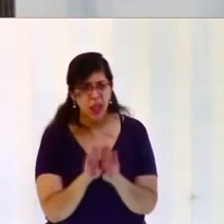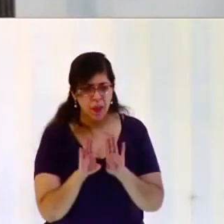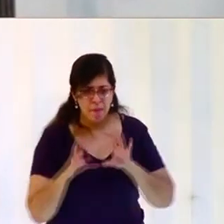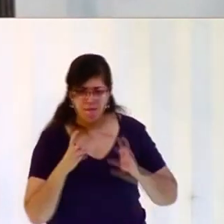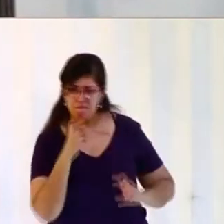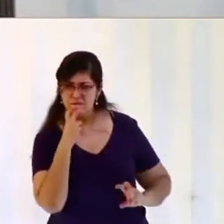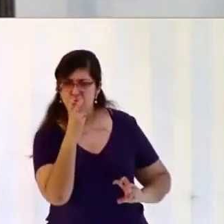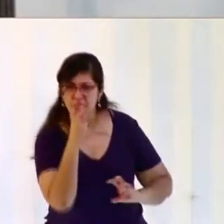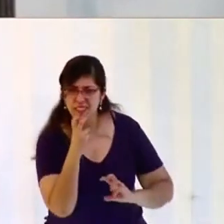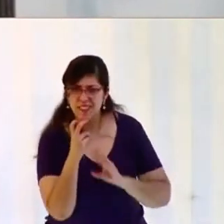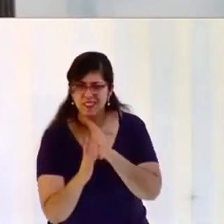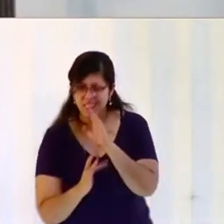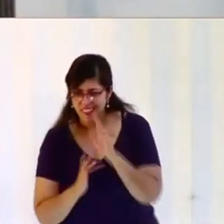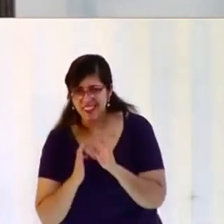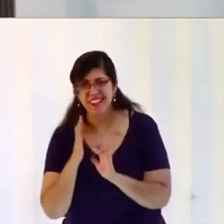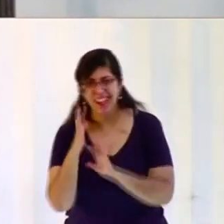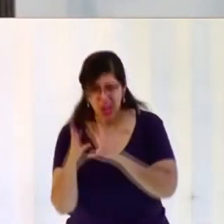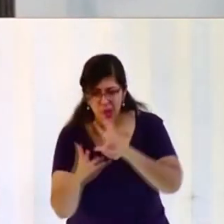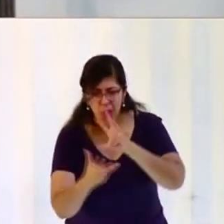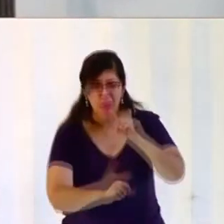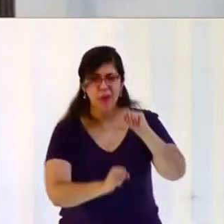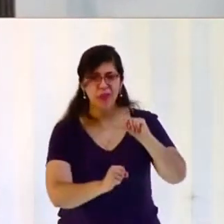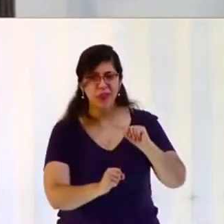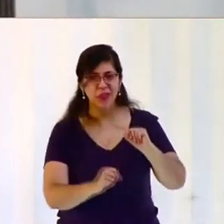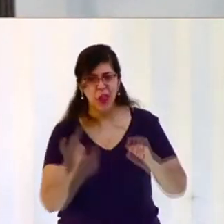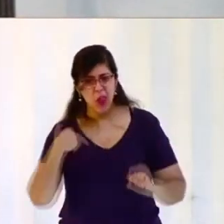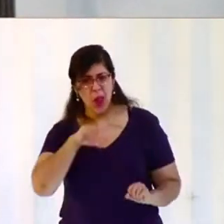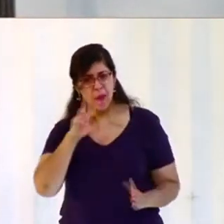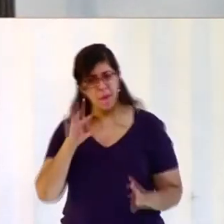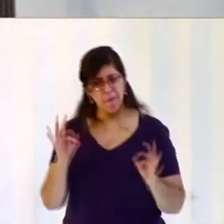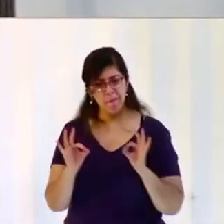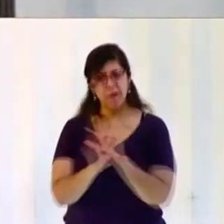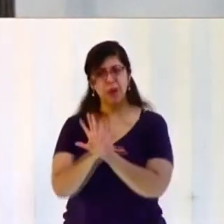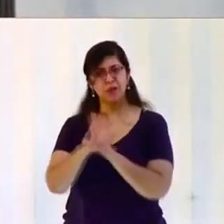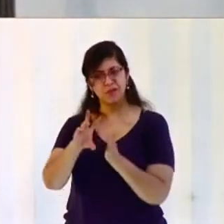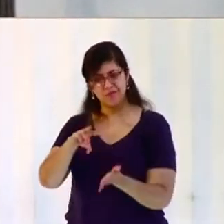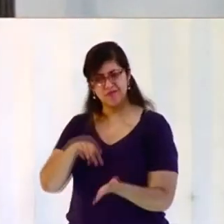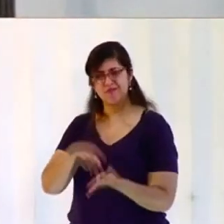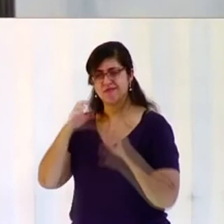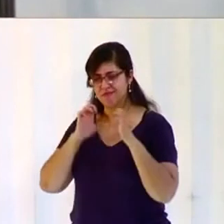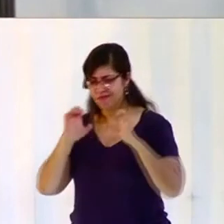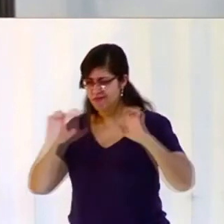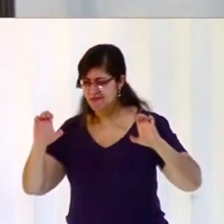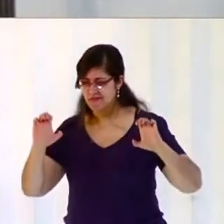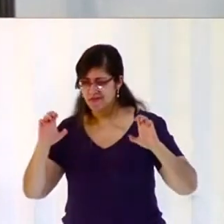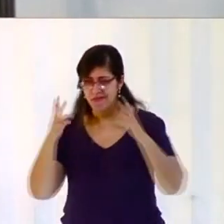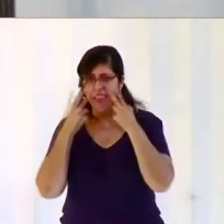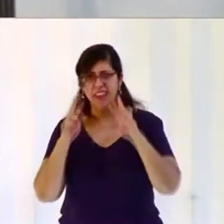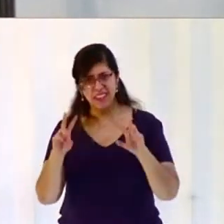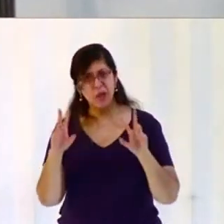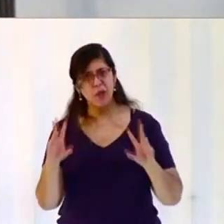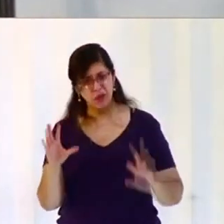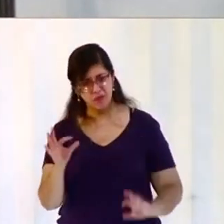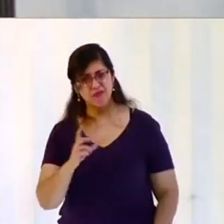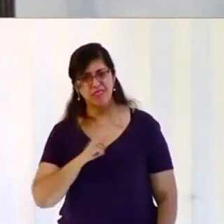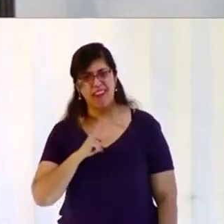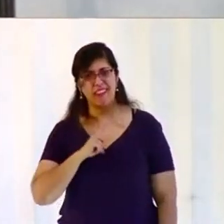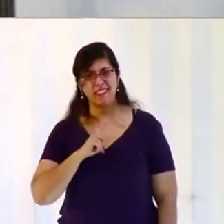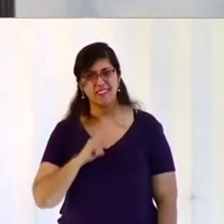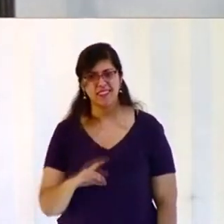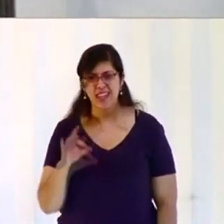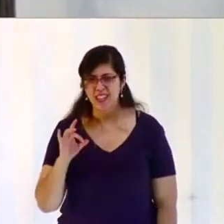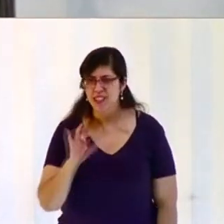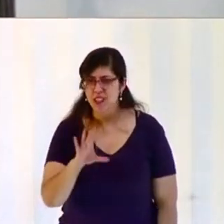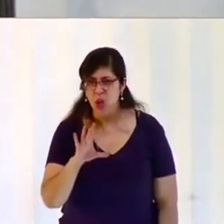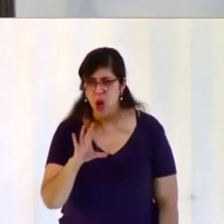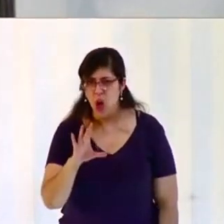Essa voz, às vezes, a eloquência dessa voz, às vezes, está nos nossos atos. Mas com isso eu não estou querendo dizer que só